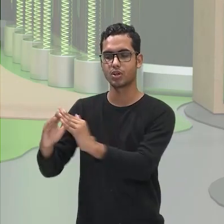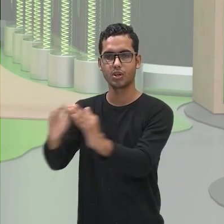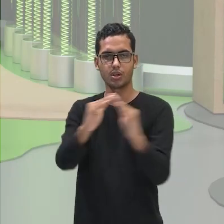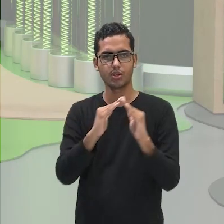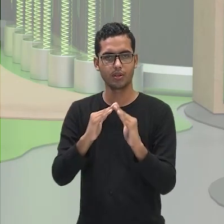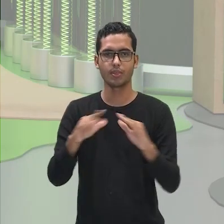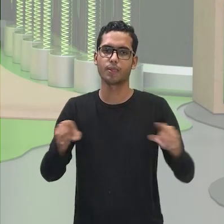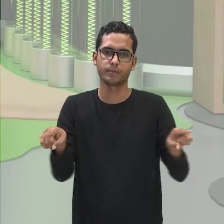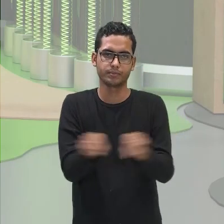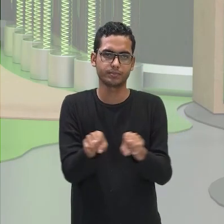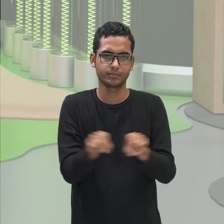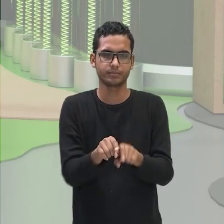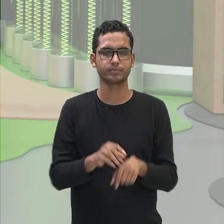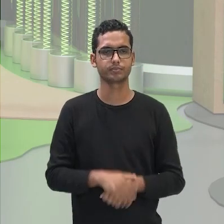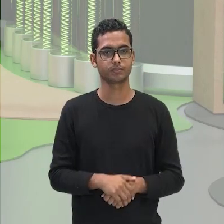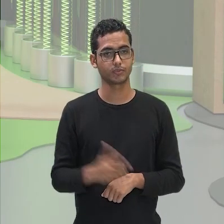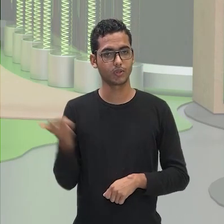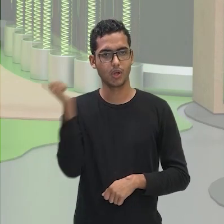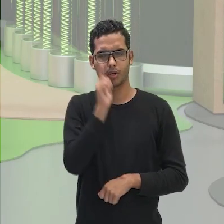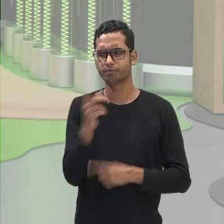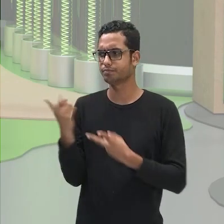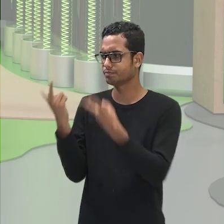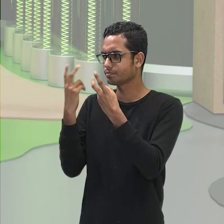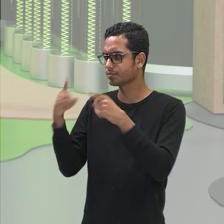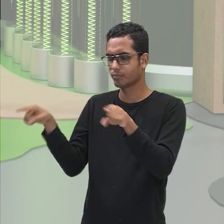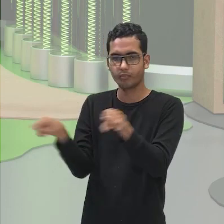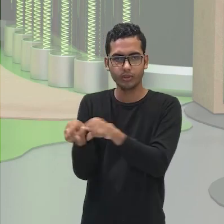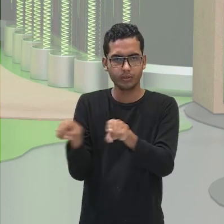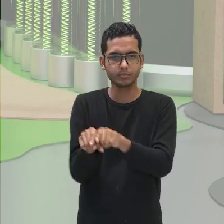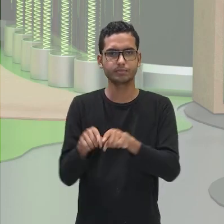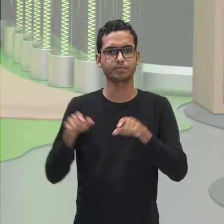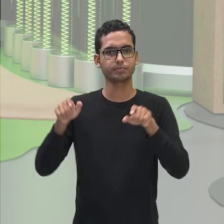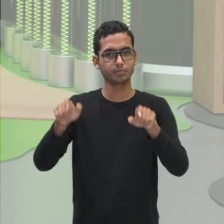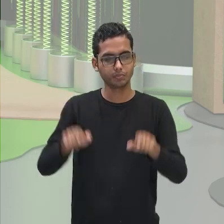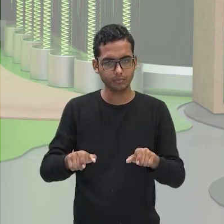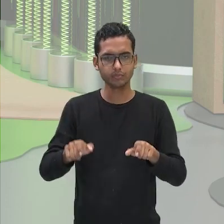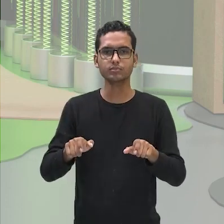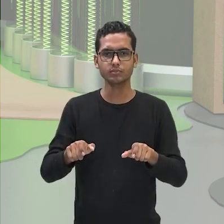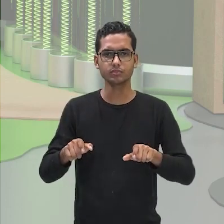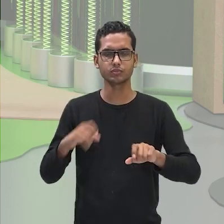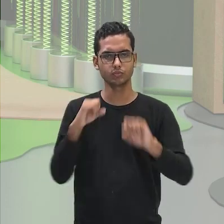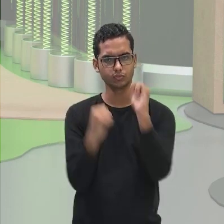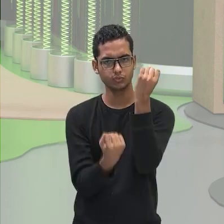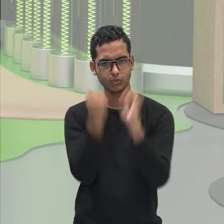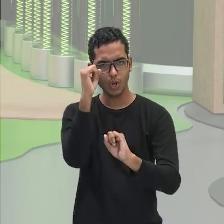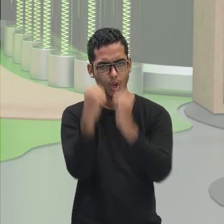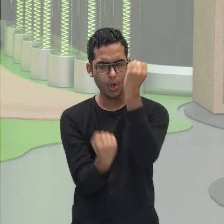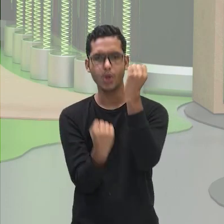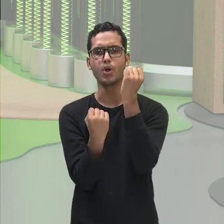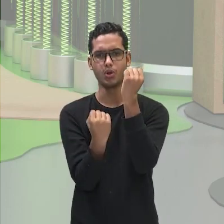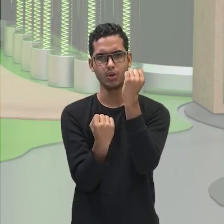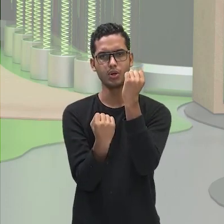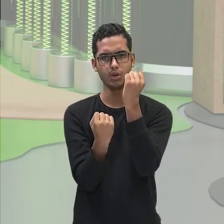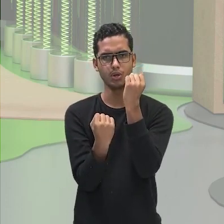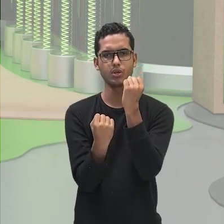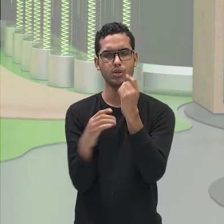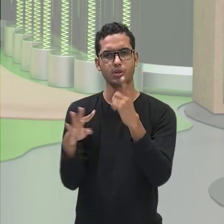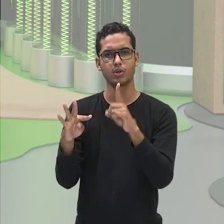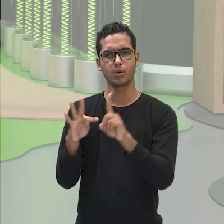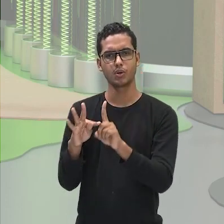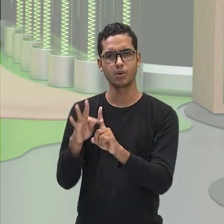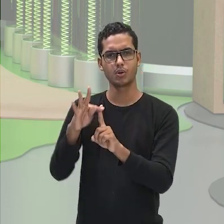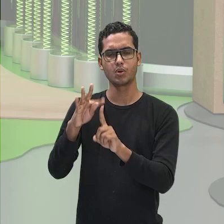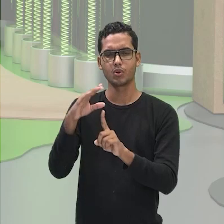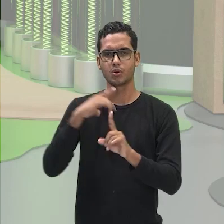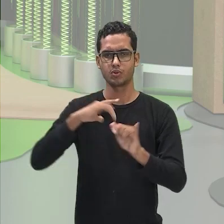você consegue visualizar os campos ali onde é possível fazer os ventiladores, né? Aqueles que